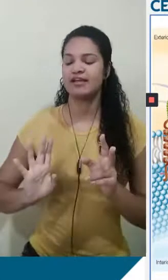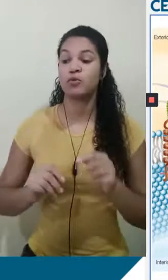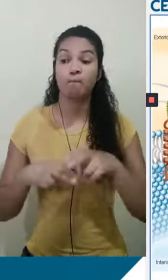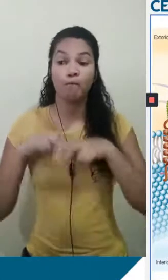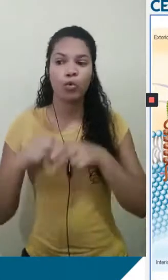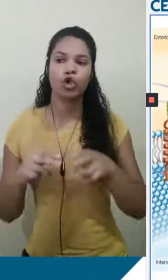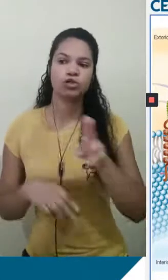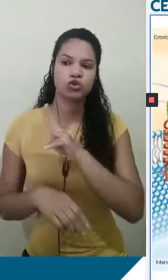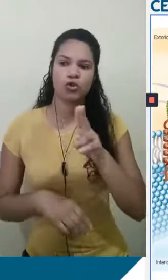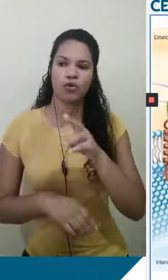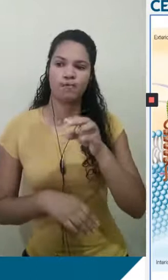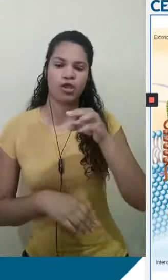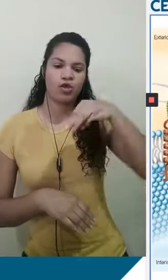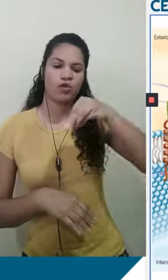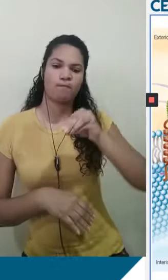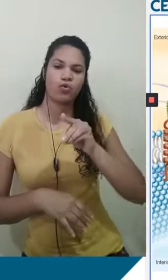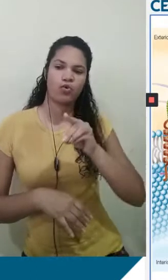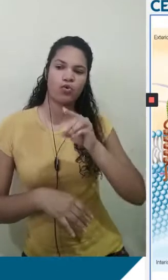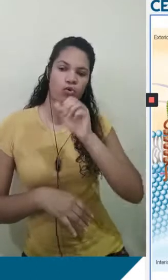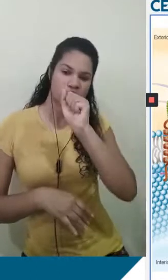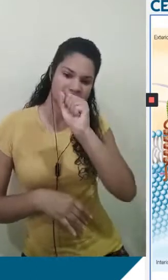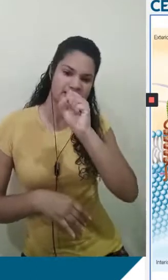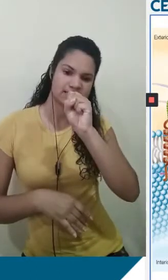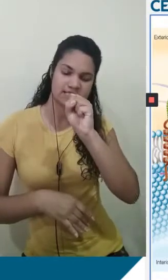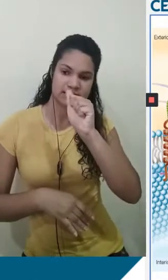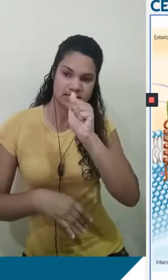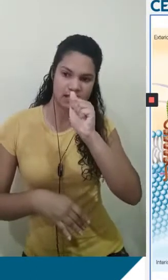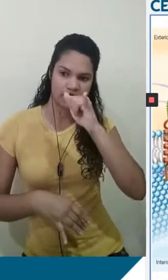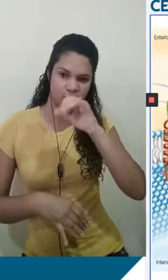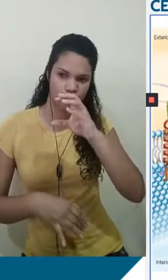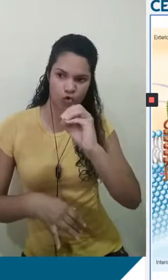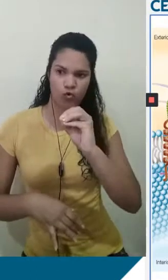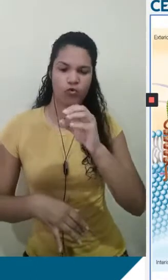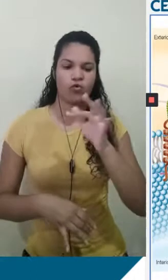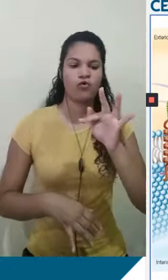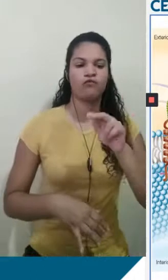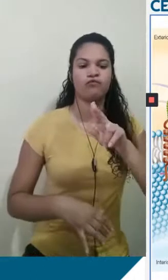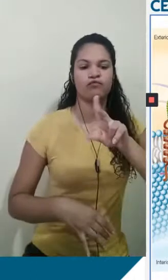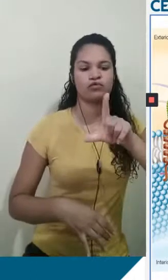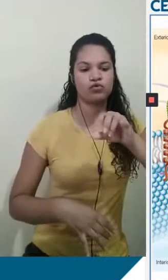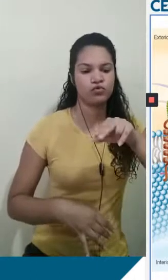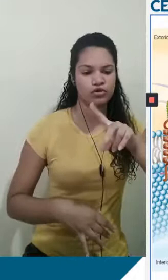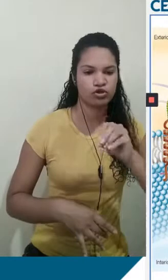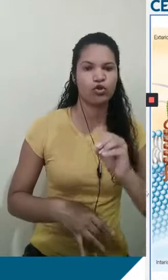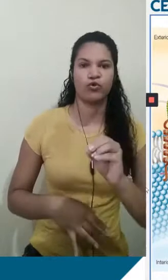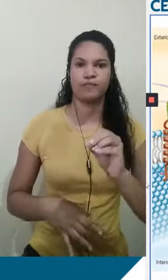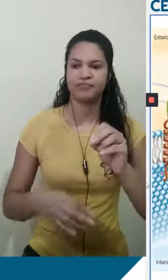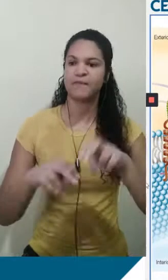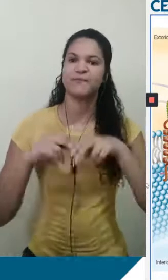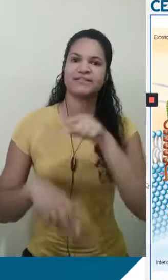de fosfolipídios em conjunto com outras estruturas formadas por carboidratos e proteínas.